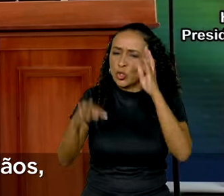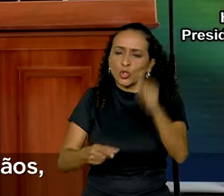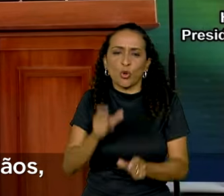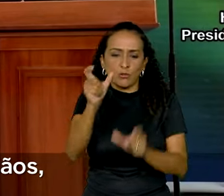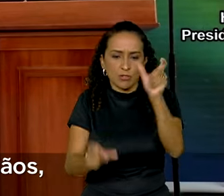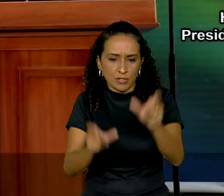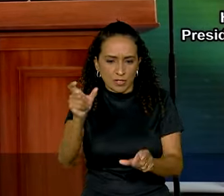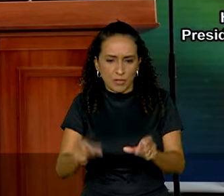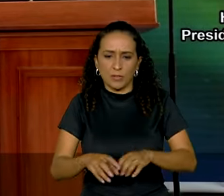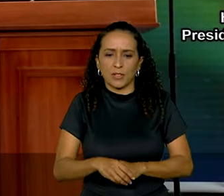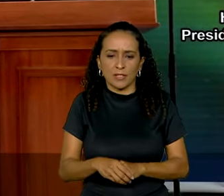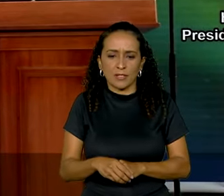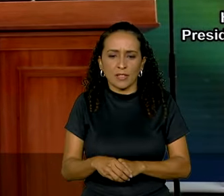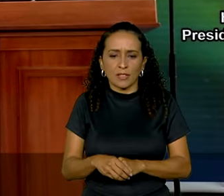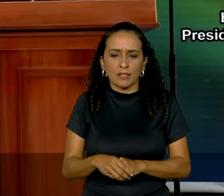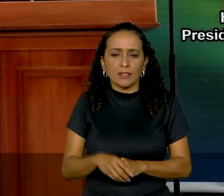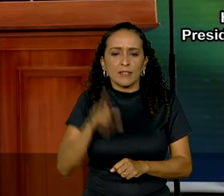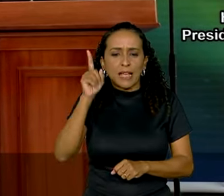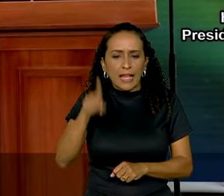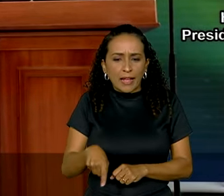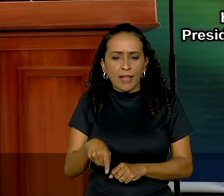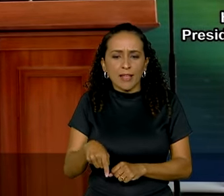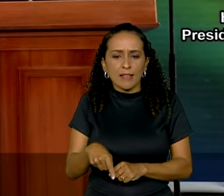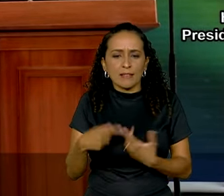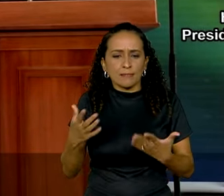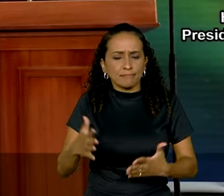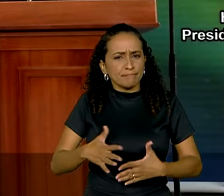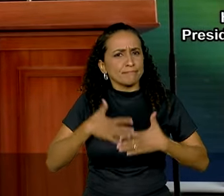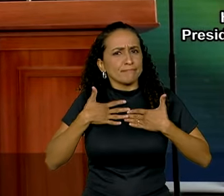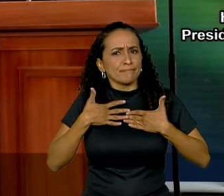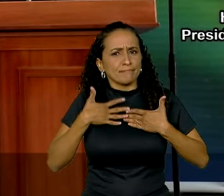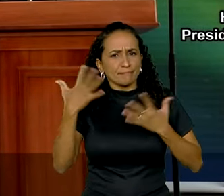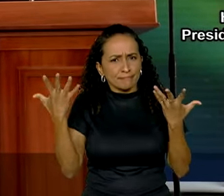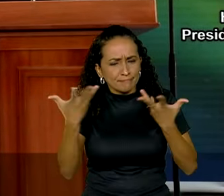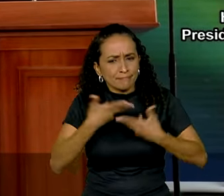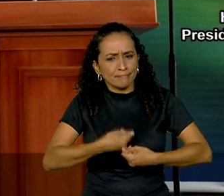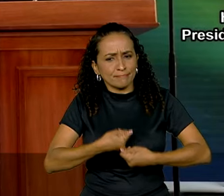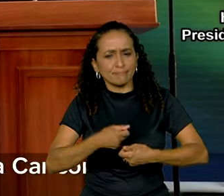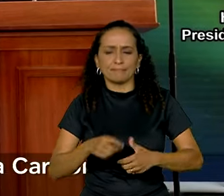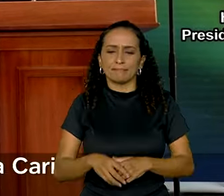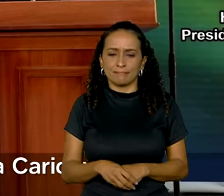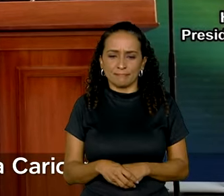países todosos cidados isso é uma coisa